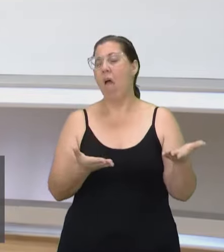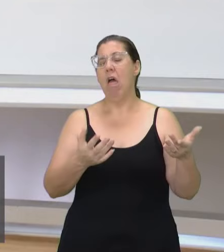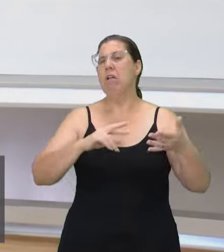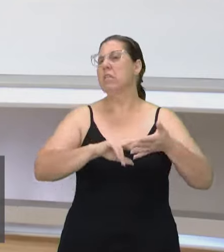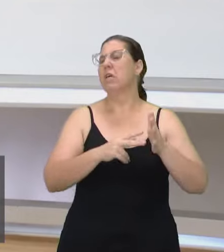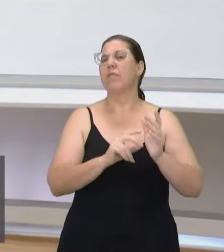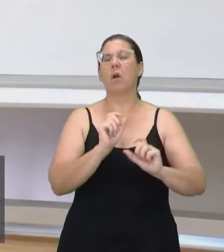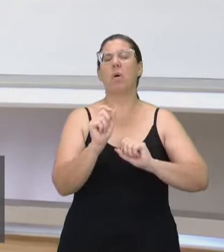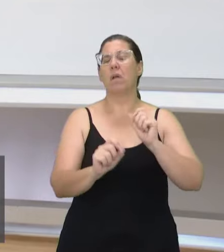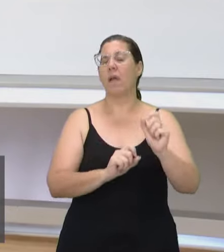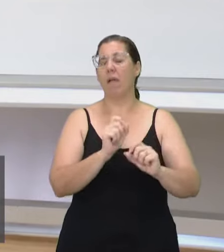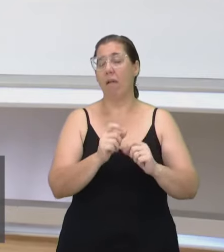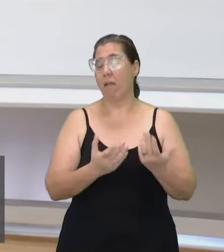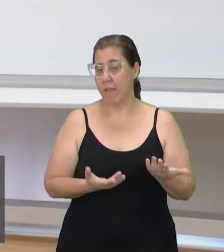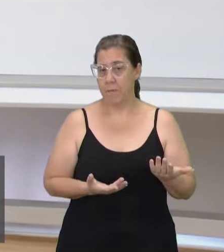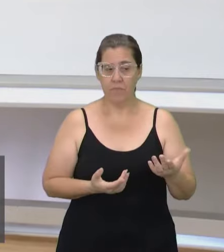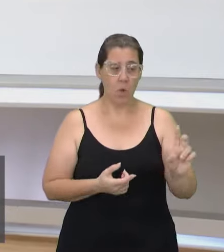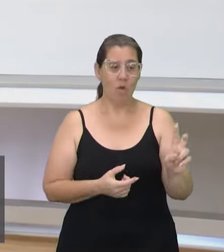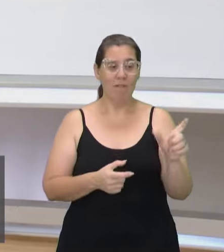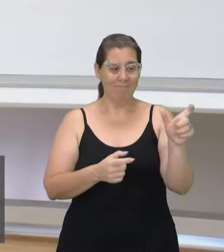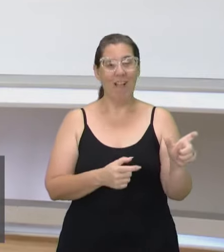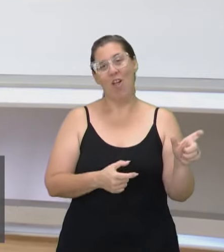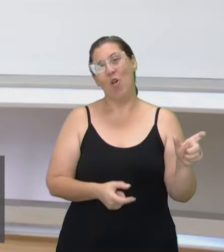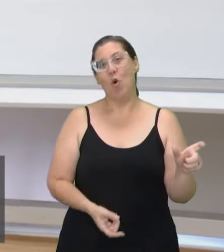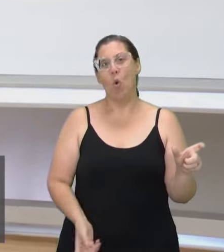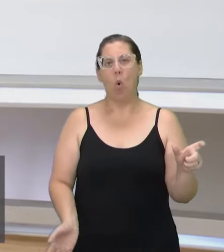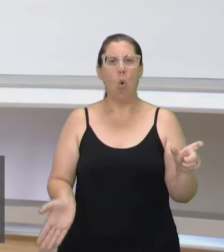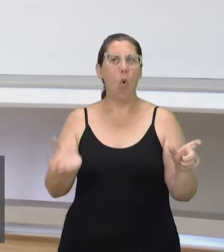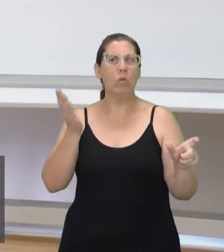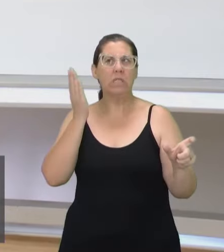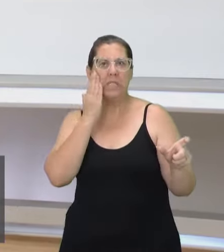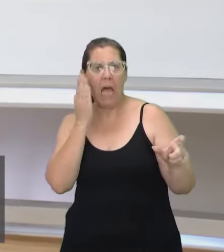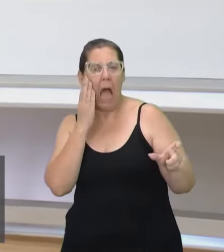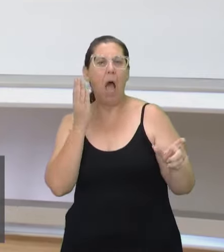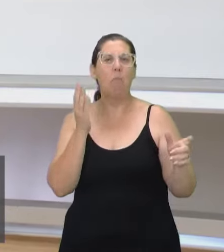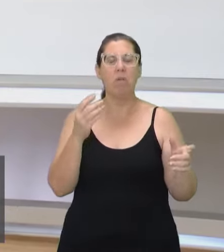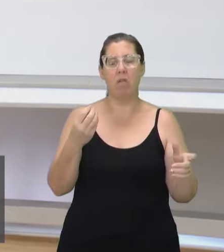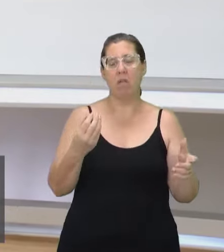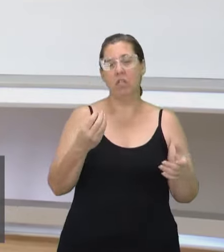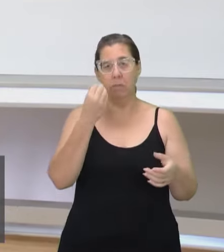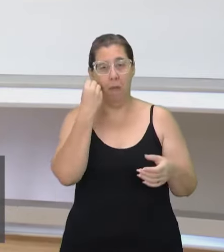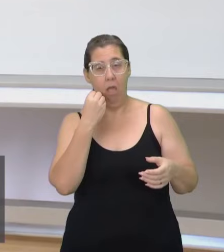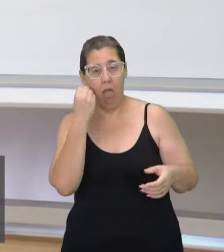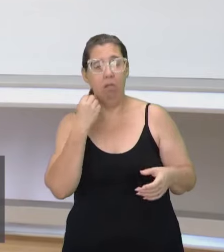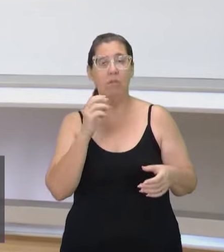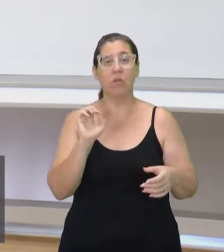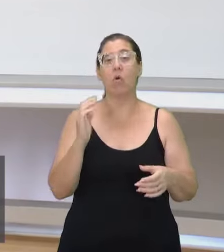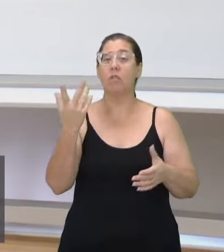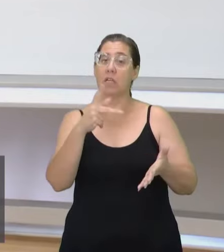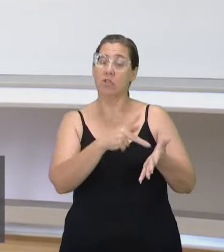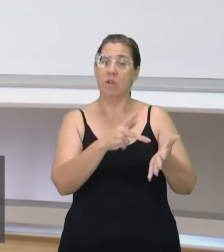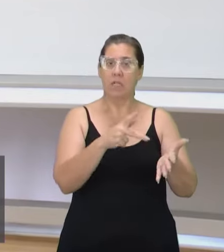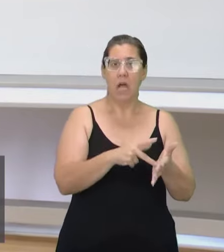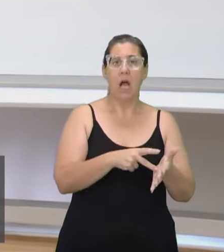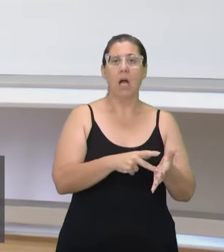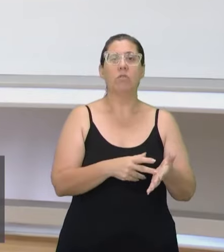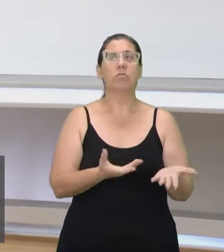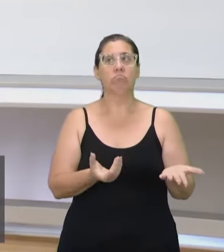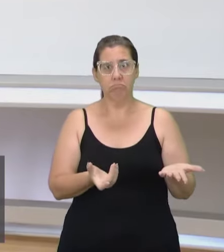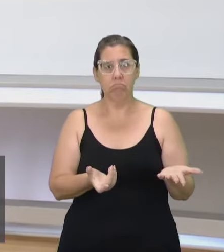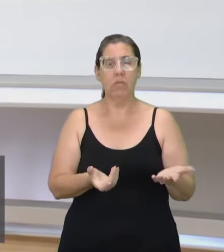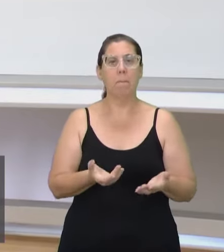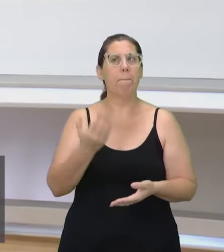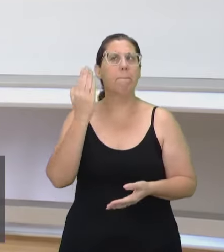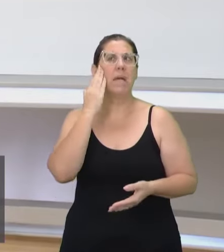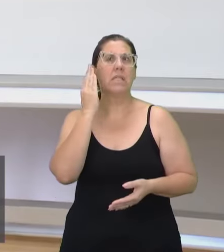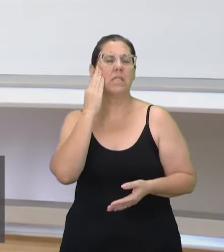então, com as condições do conhecimento da realidade, né? Então, o quanto é possível conhecer, pensar sobre essa